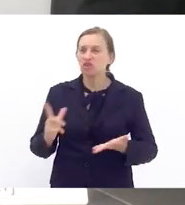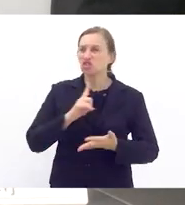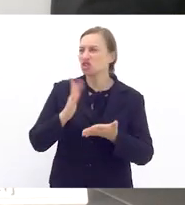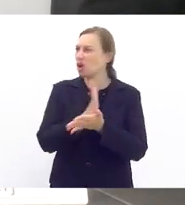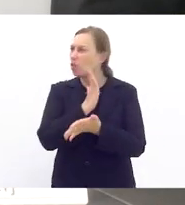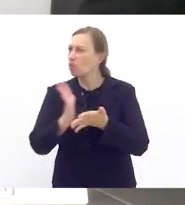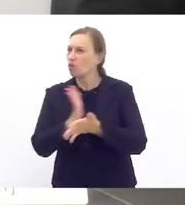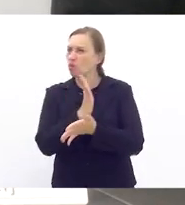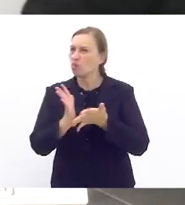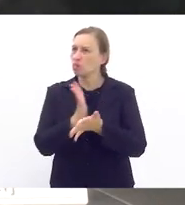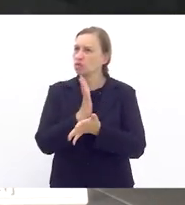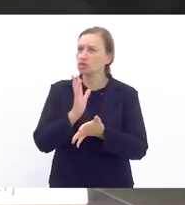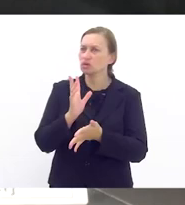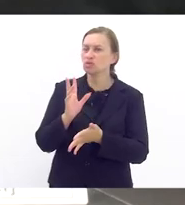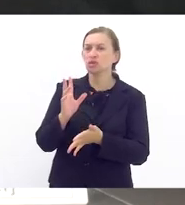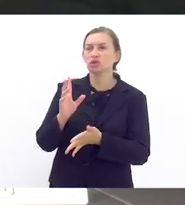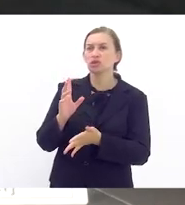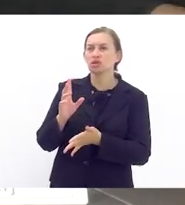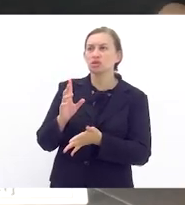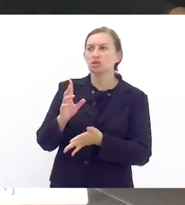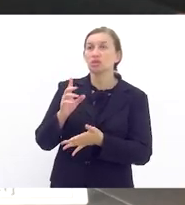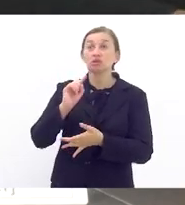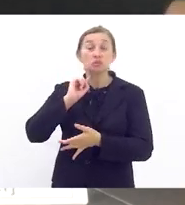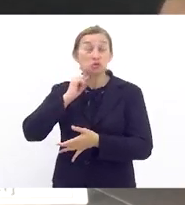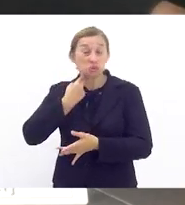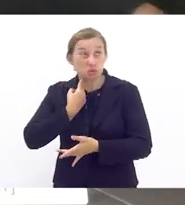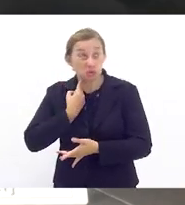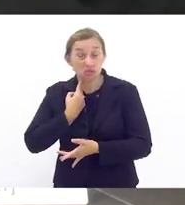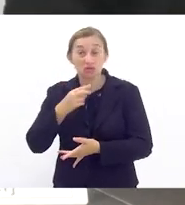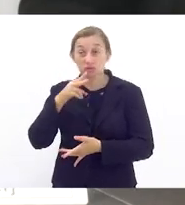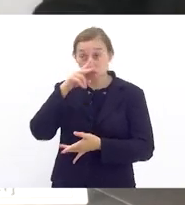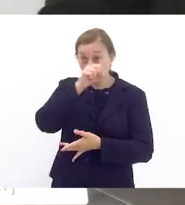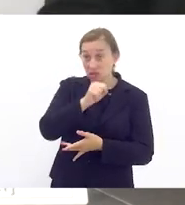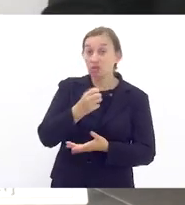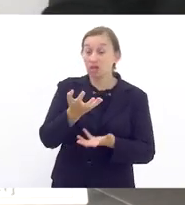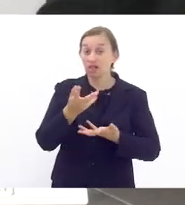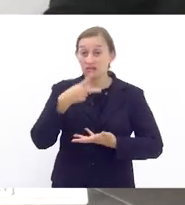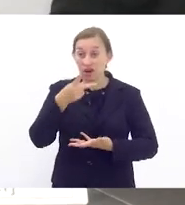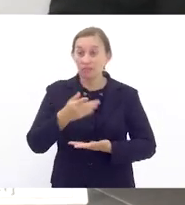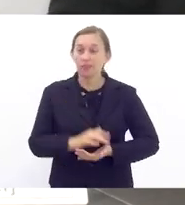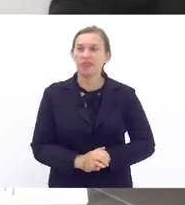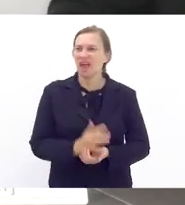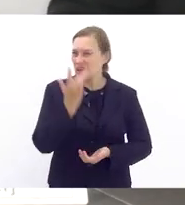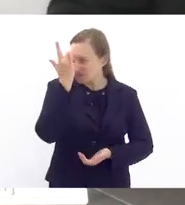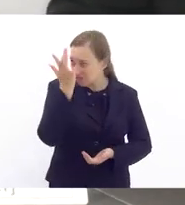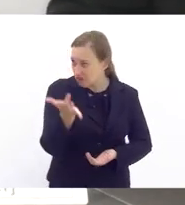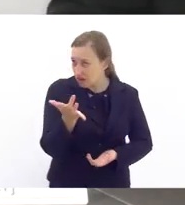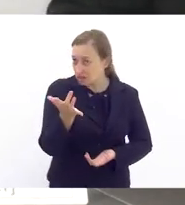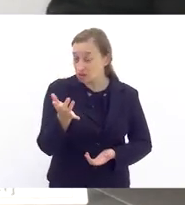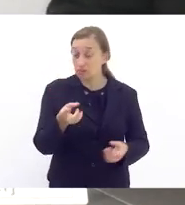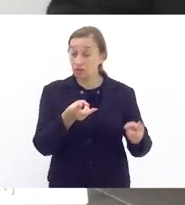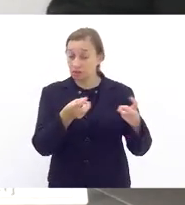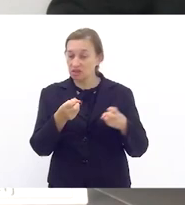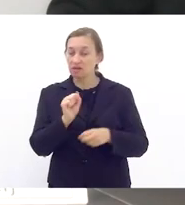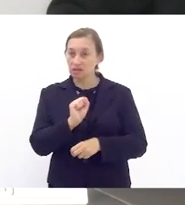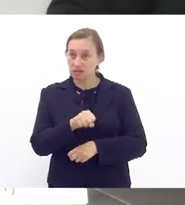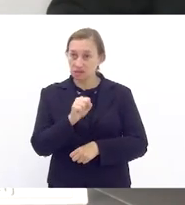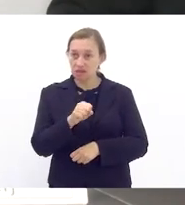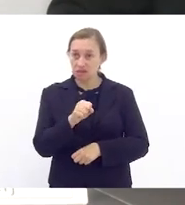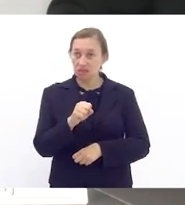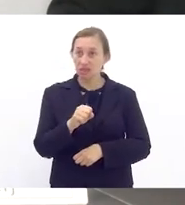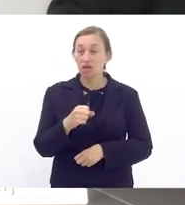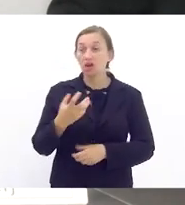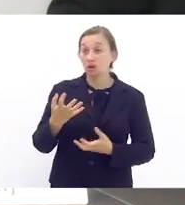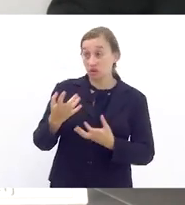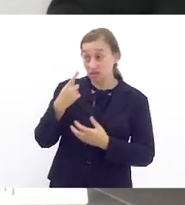com contaminação bem grosseira. Então, é isso que eu queria colocar. É fácil da gente identificar assim, até no sinal, se eu quiser